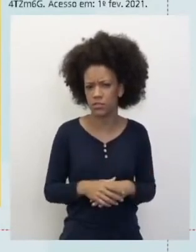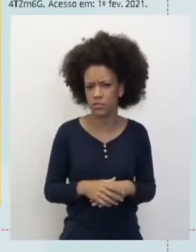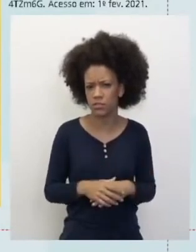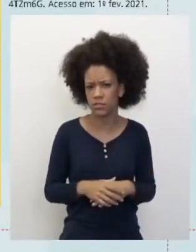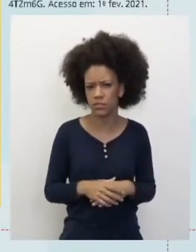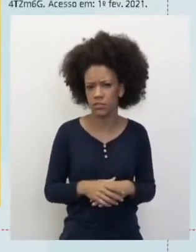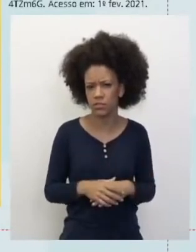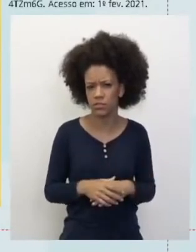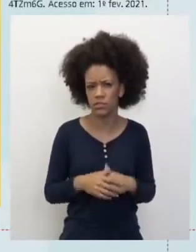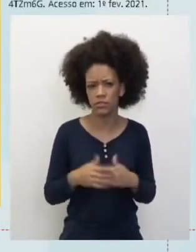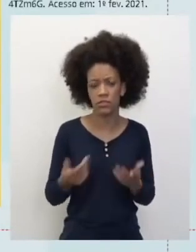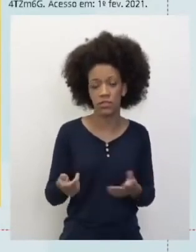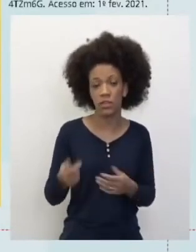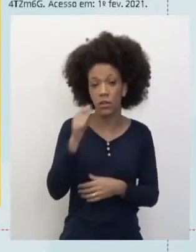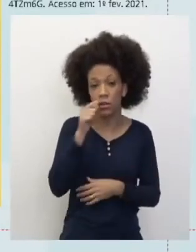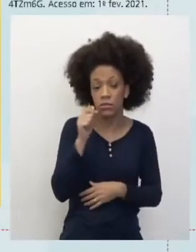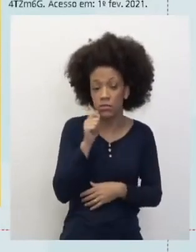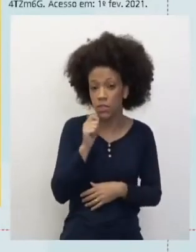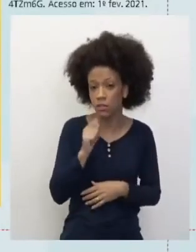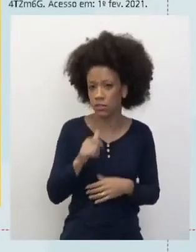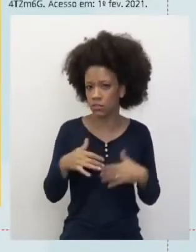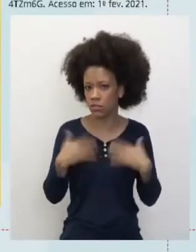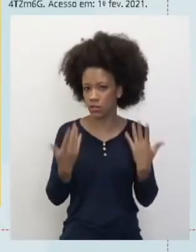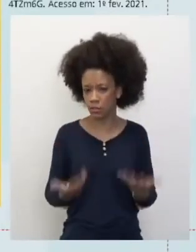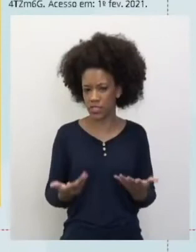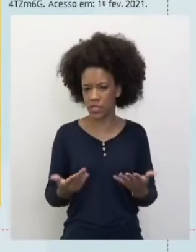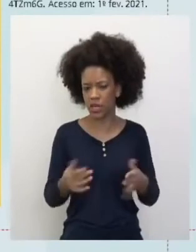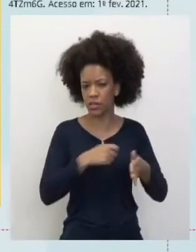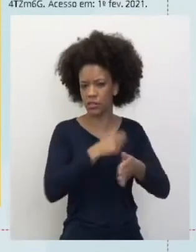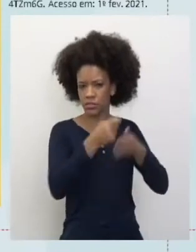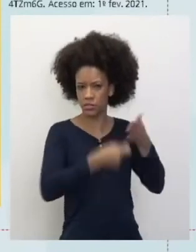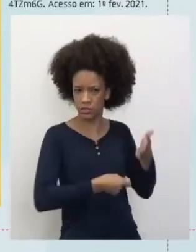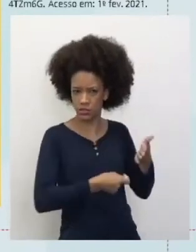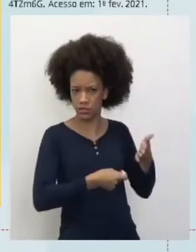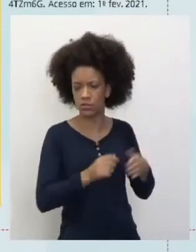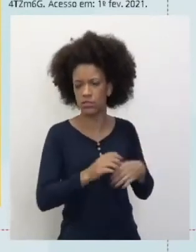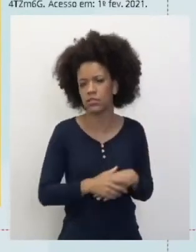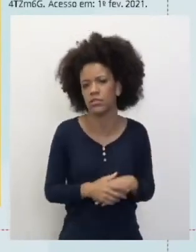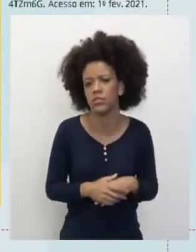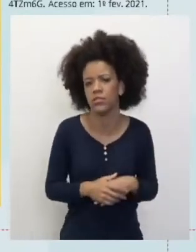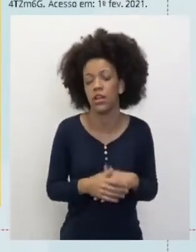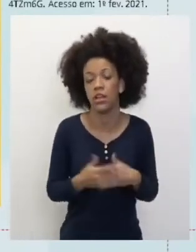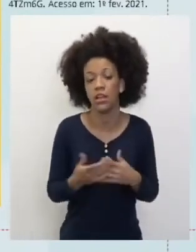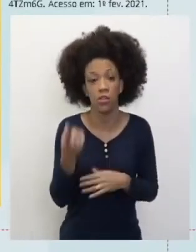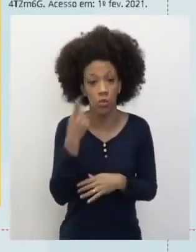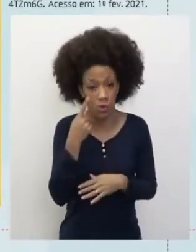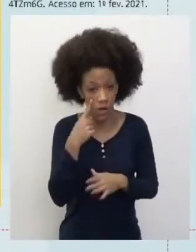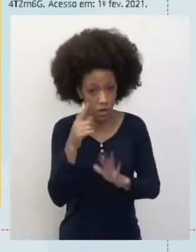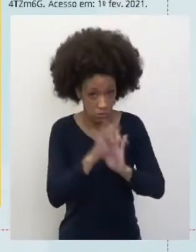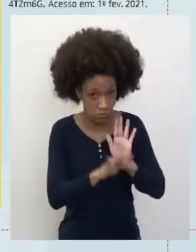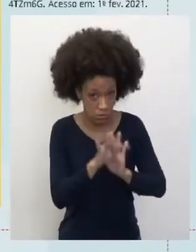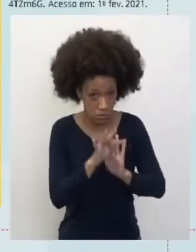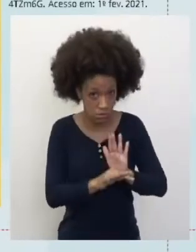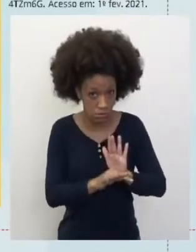eu vou começar aqui. Então, o autor está identificado. O autor está identificado no texto?